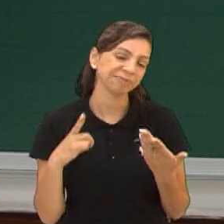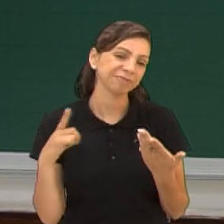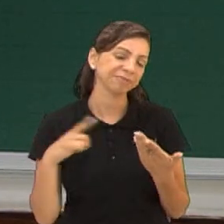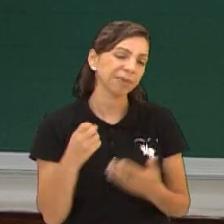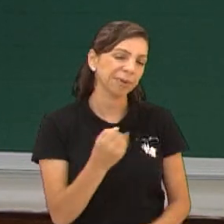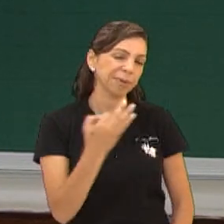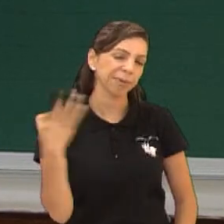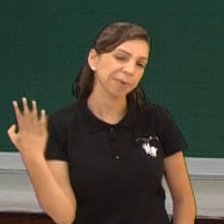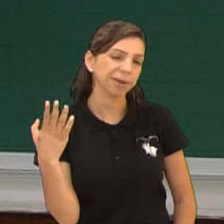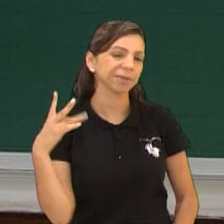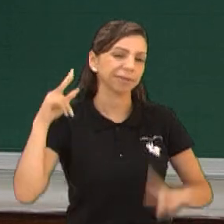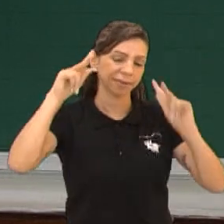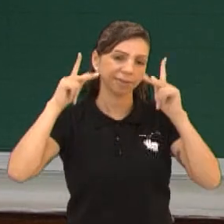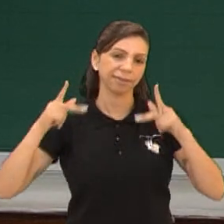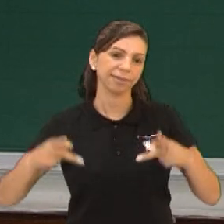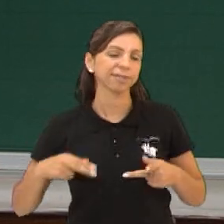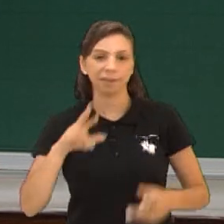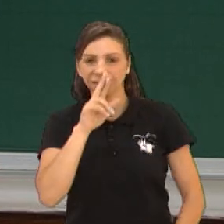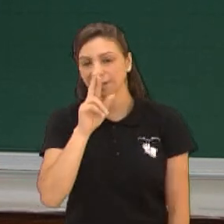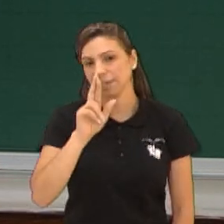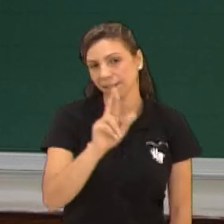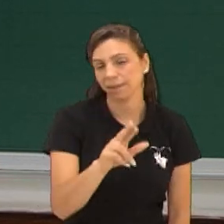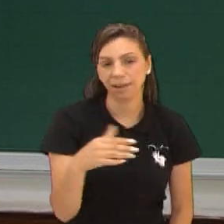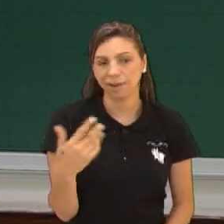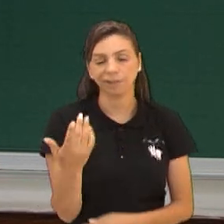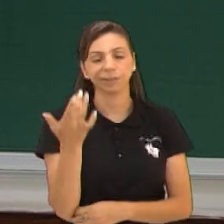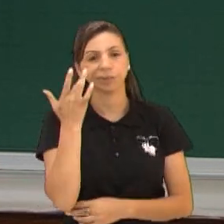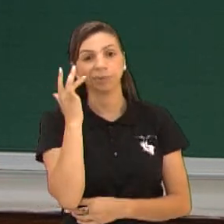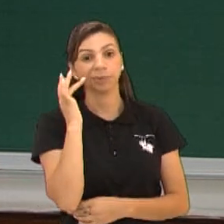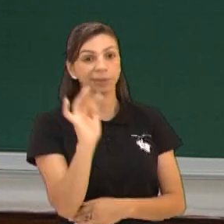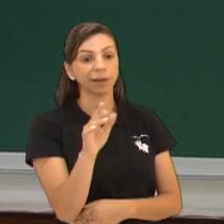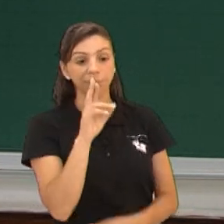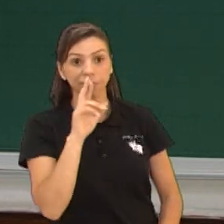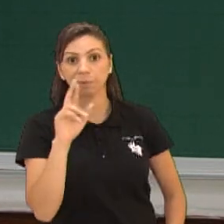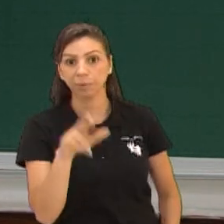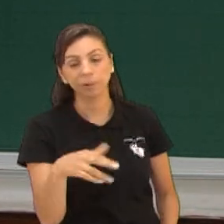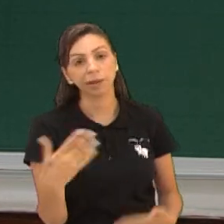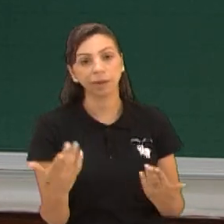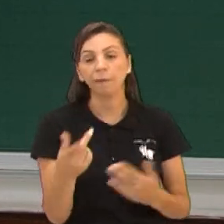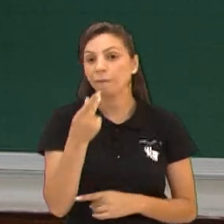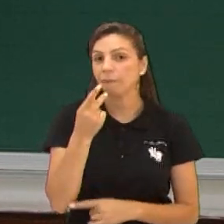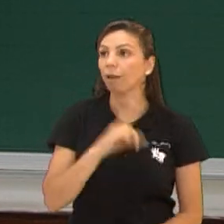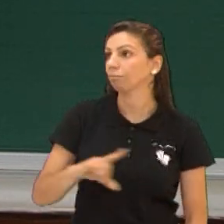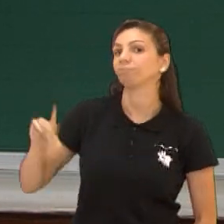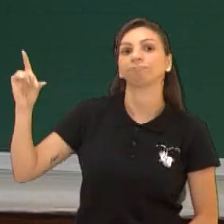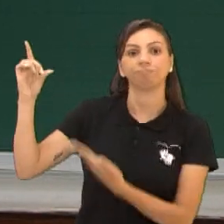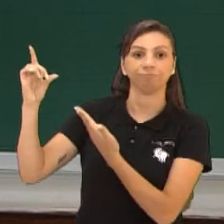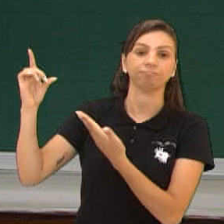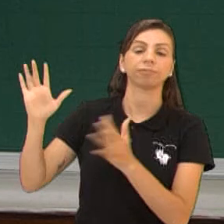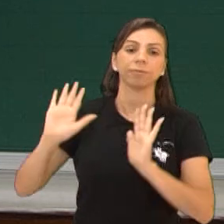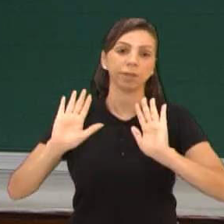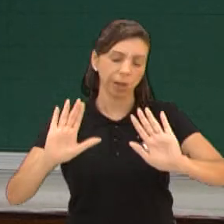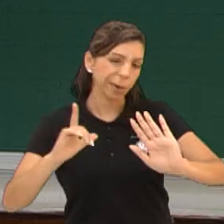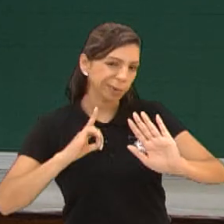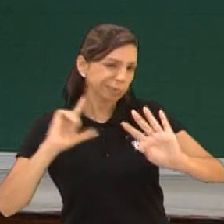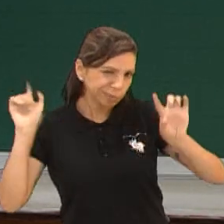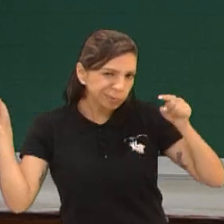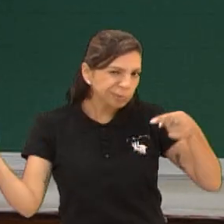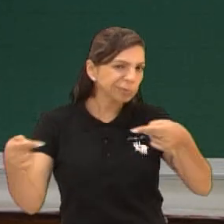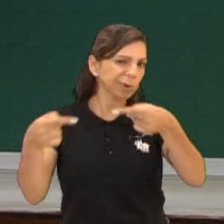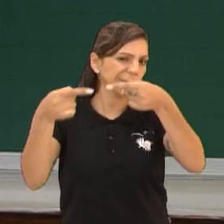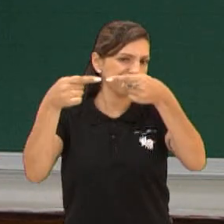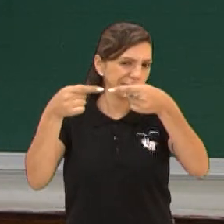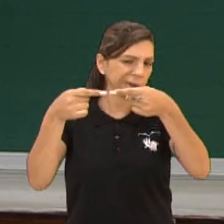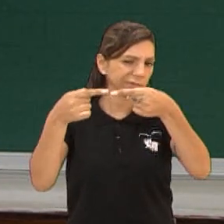quantas vezes o ser humano ao longo da história já deu essa resposta quando ele não tinha outra resposta a dar Será que tem a